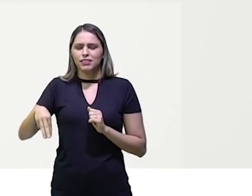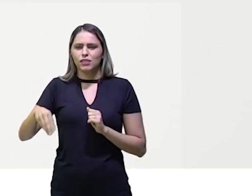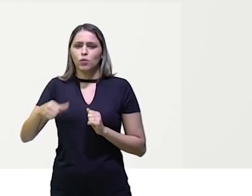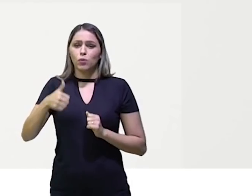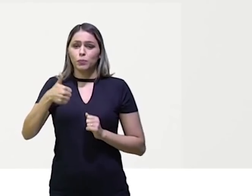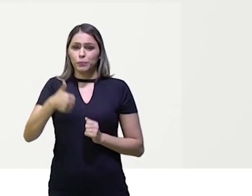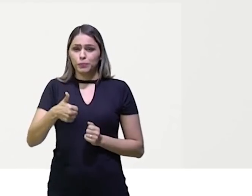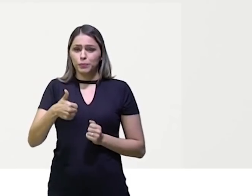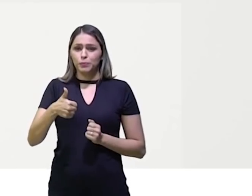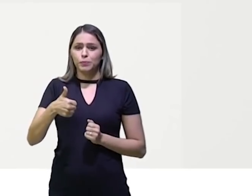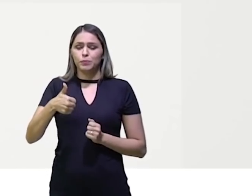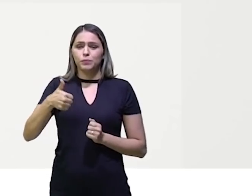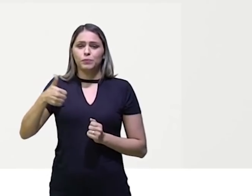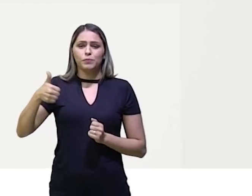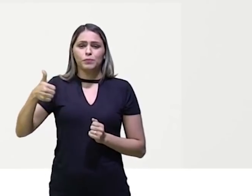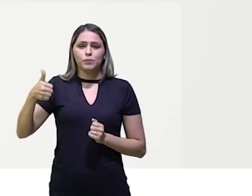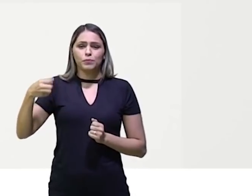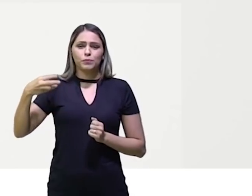1,